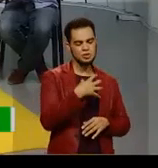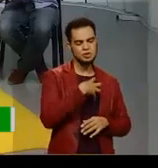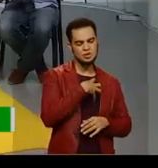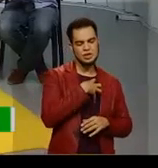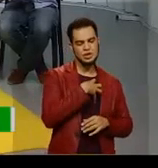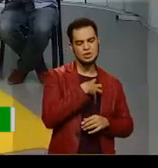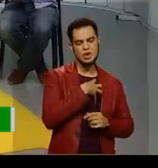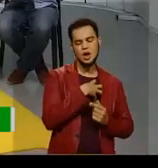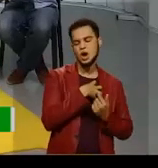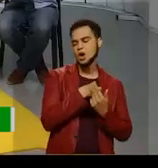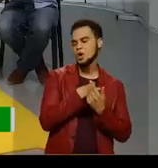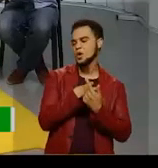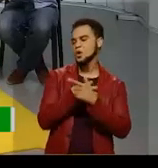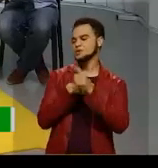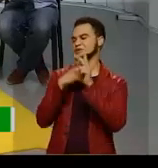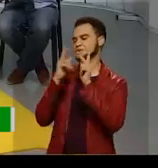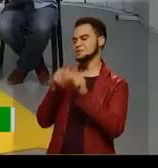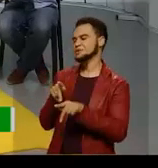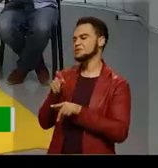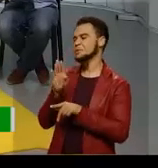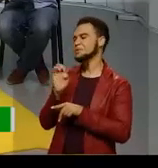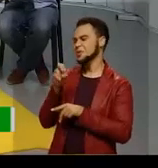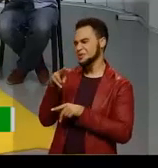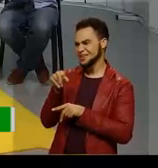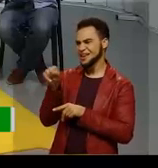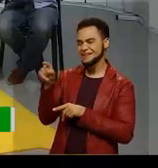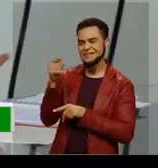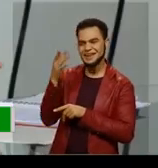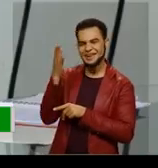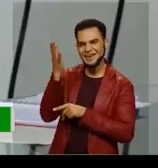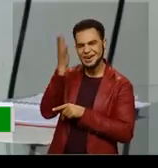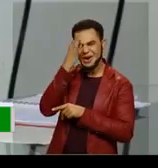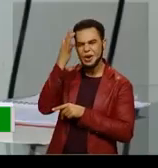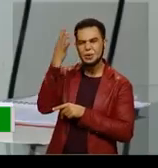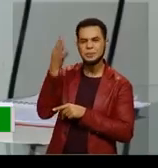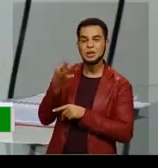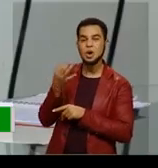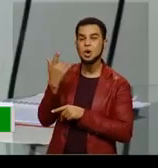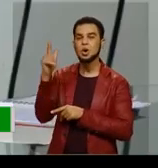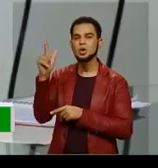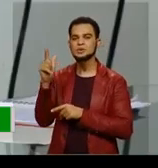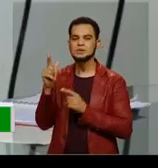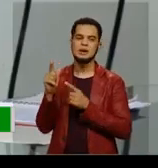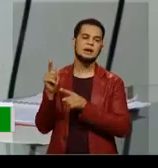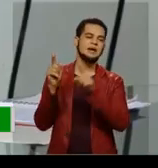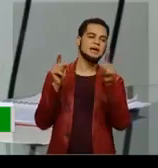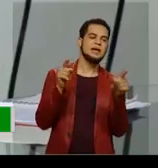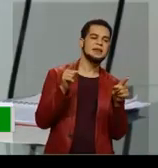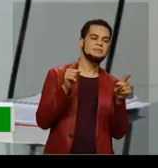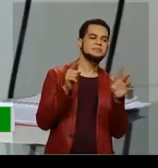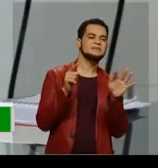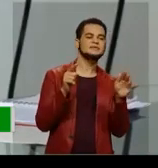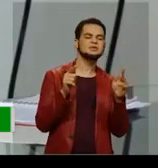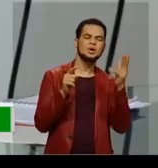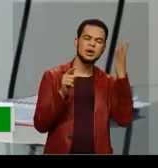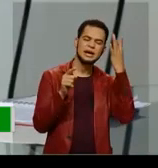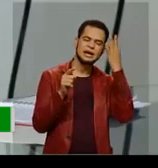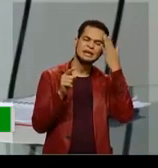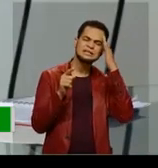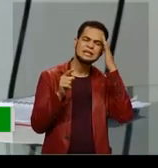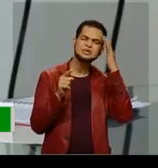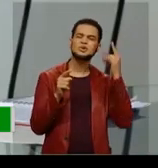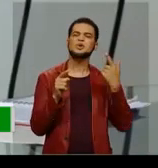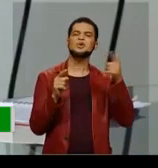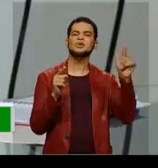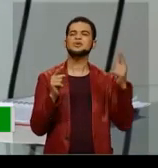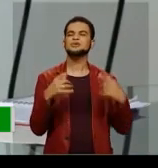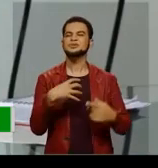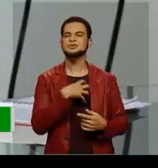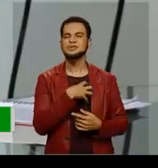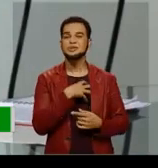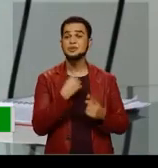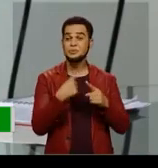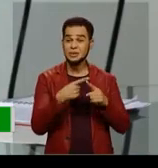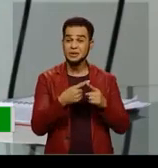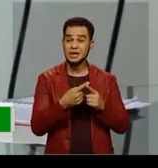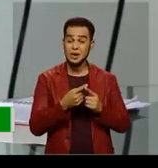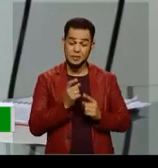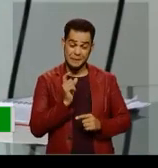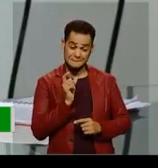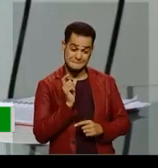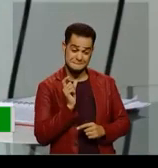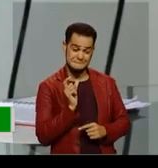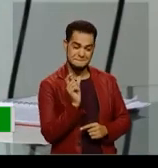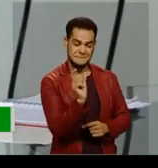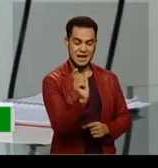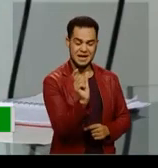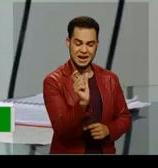Bruna interpreta de outro e o Fernando de outro. Por quê? Porque eu coloquei ali uma palavra que